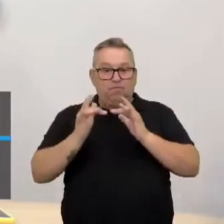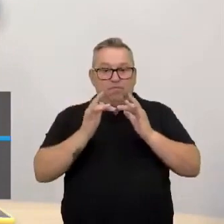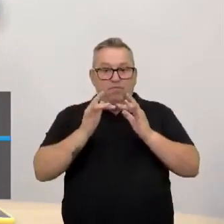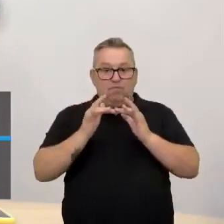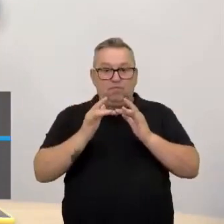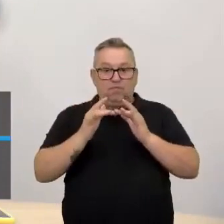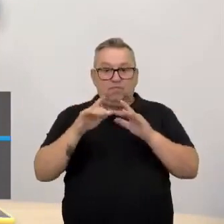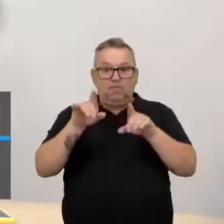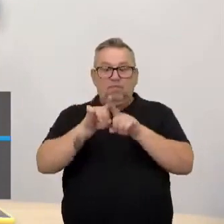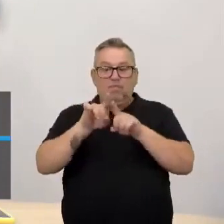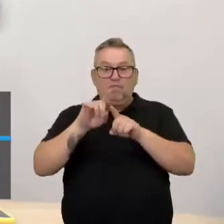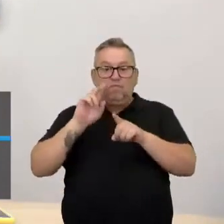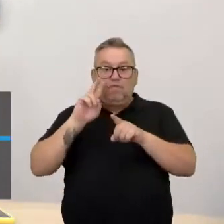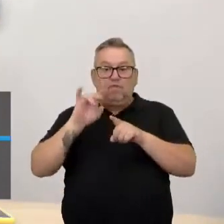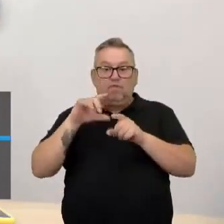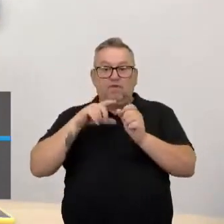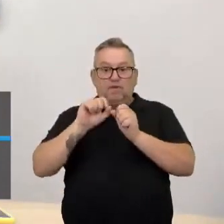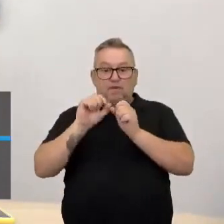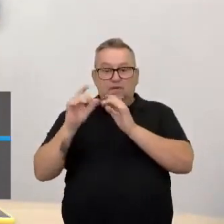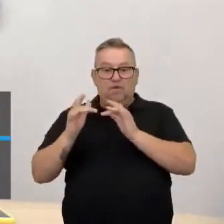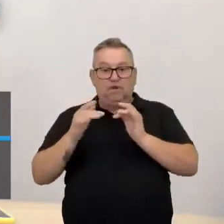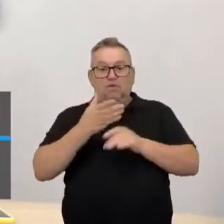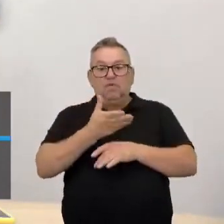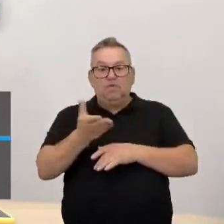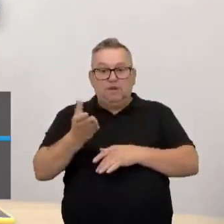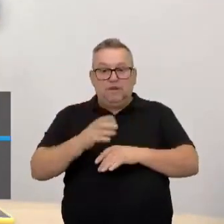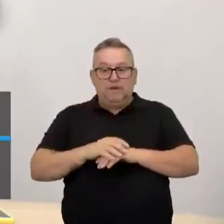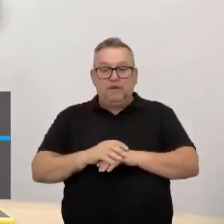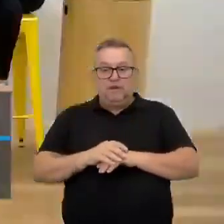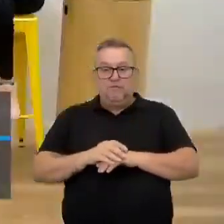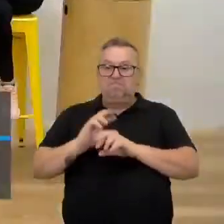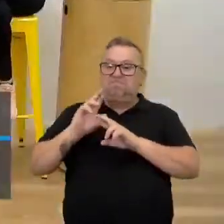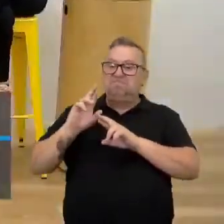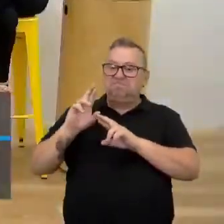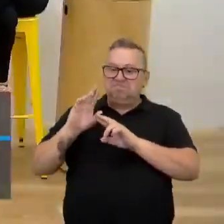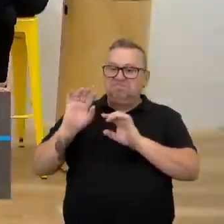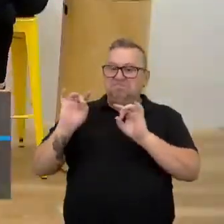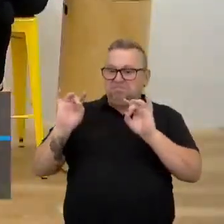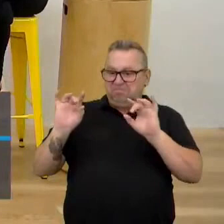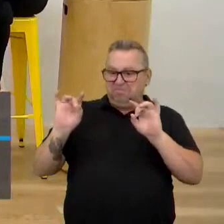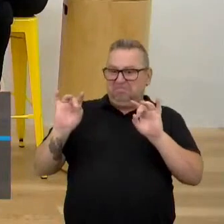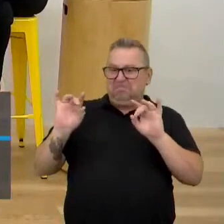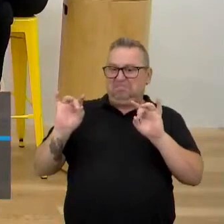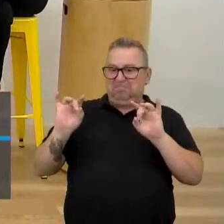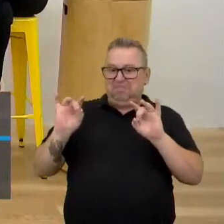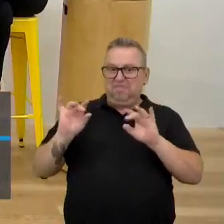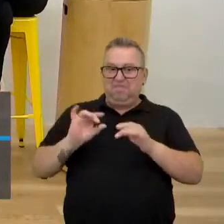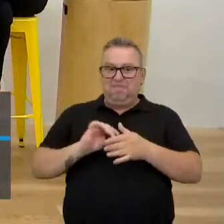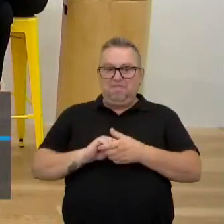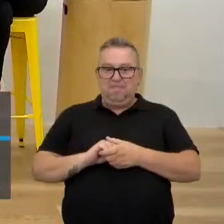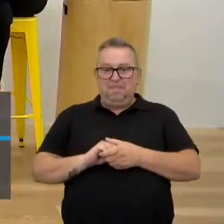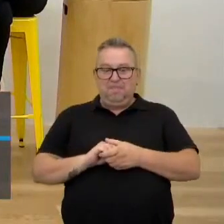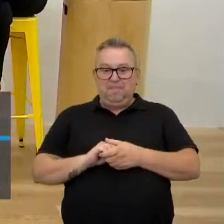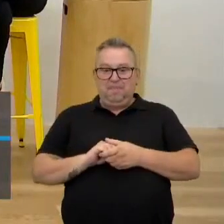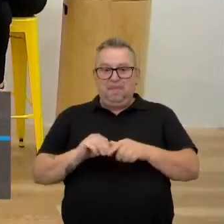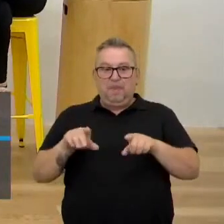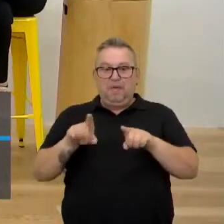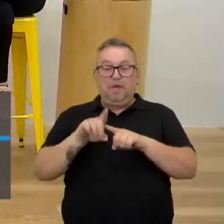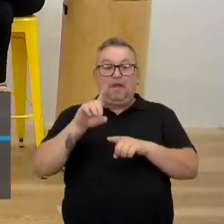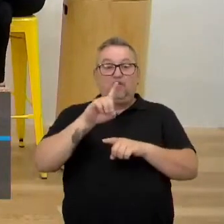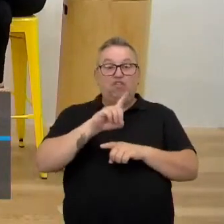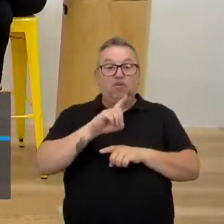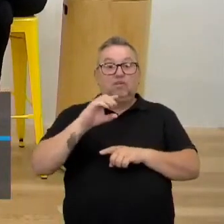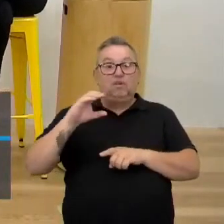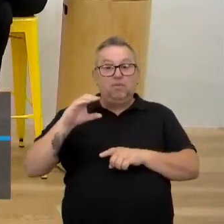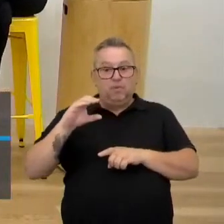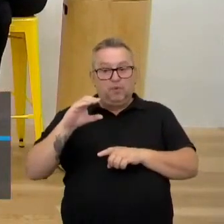Então, Isso. é que a gente vai entrar em contato com você. Nossa, e é sério que mesmo, hein? chique! Tô falando sério. Vamos lá, emissão de dióxido de carbono. Vamos